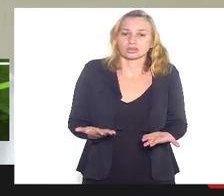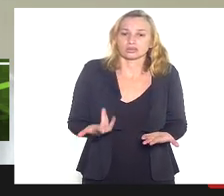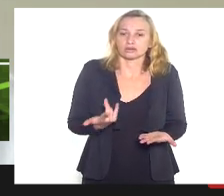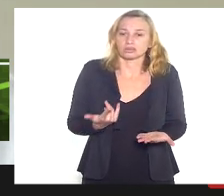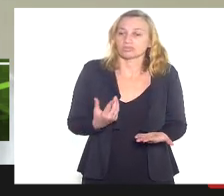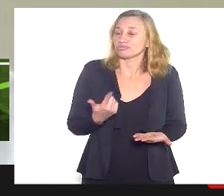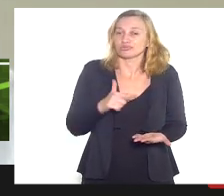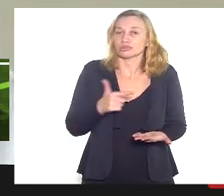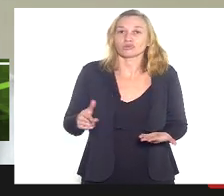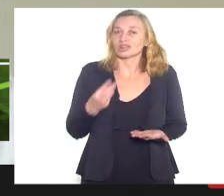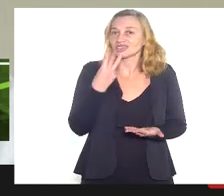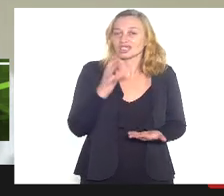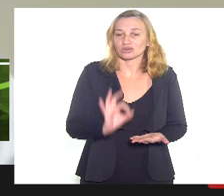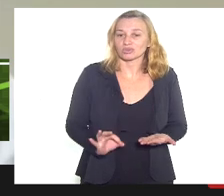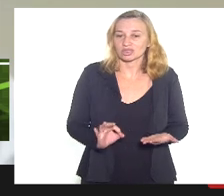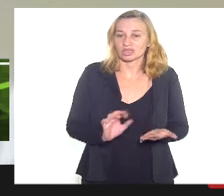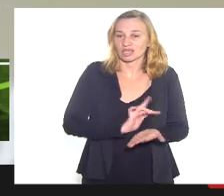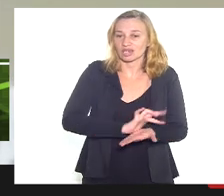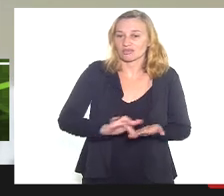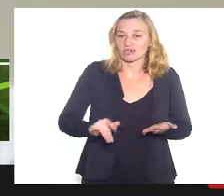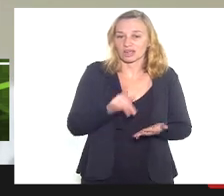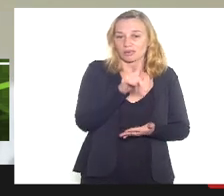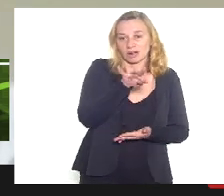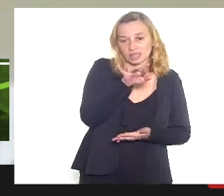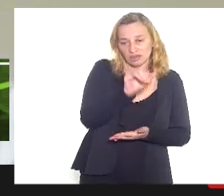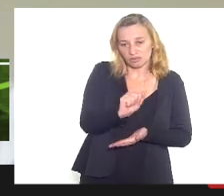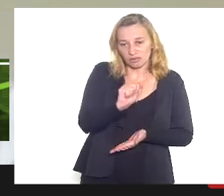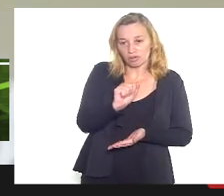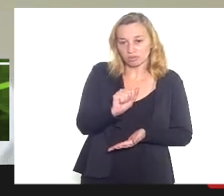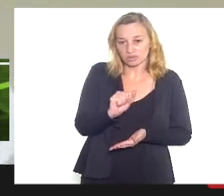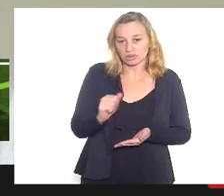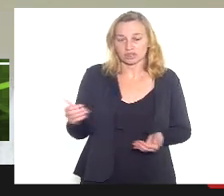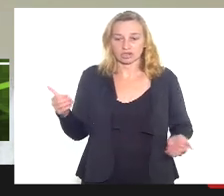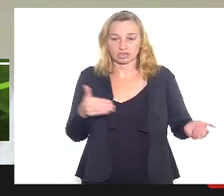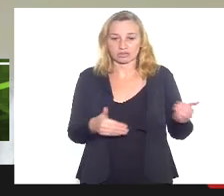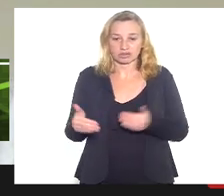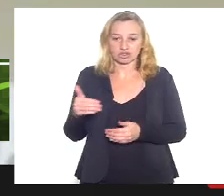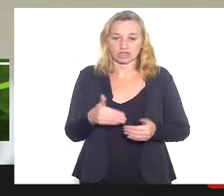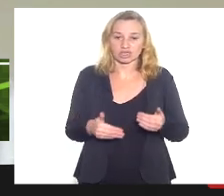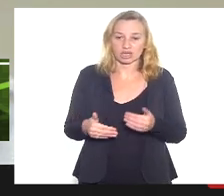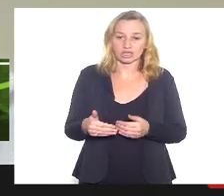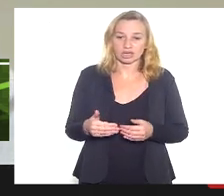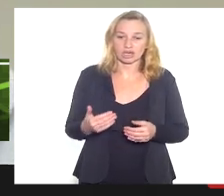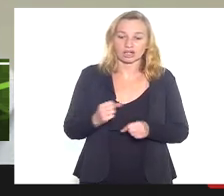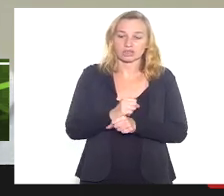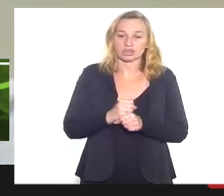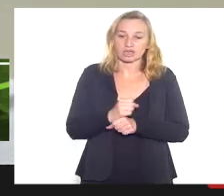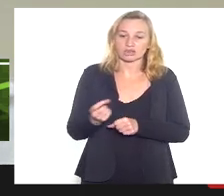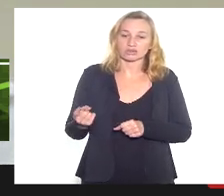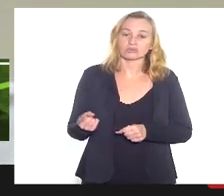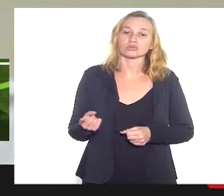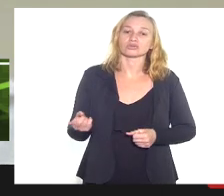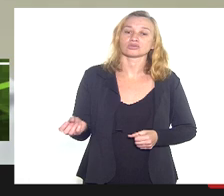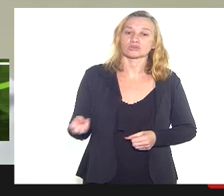nem os 3% em várias dessas plataformas que estão por vir nos próximos anos. É isso, deputado.